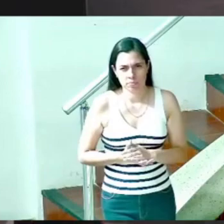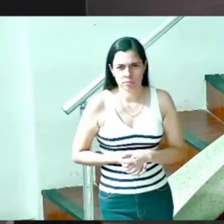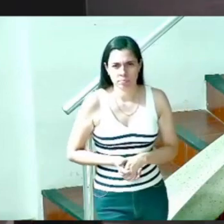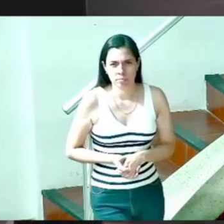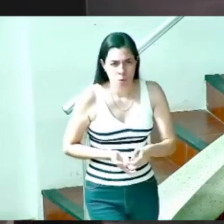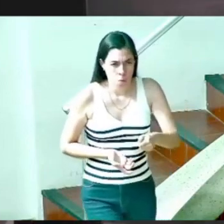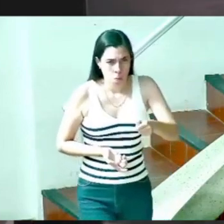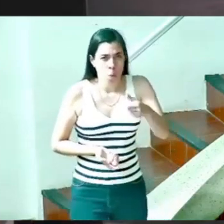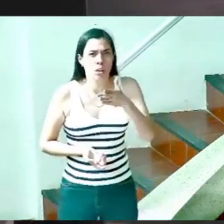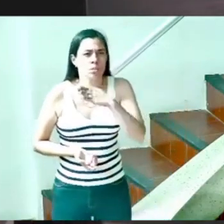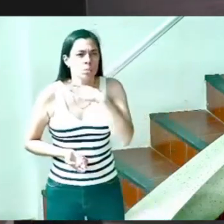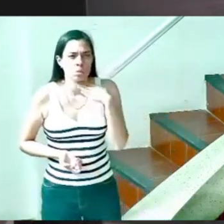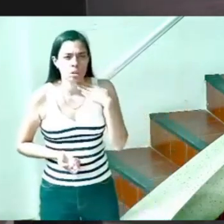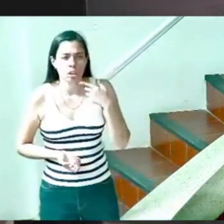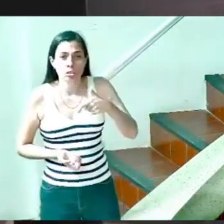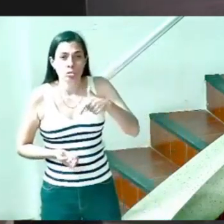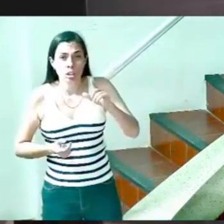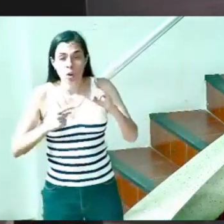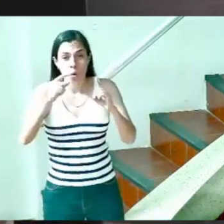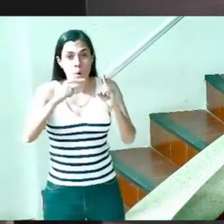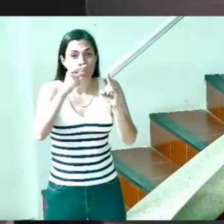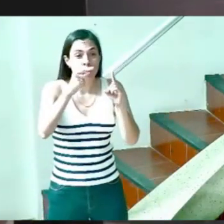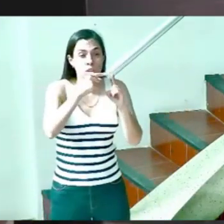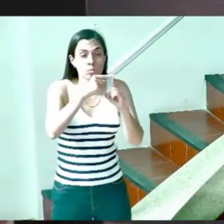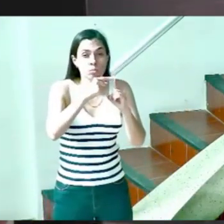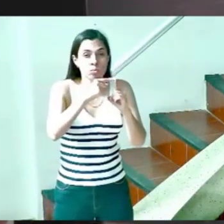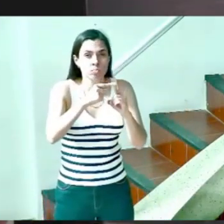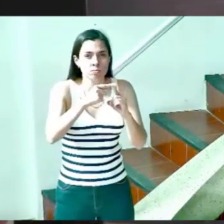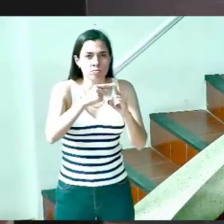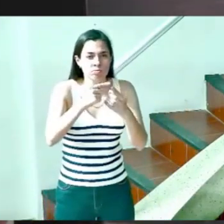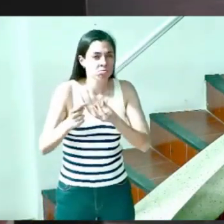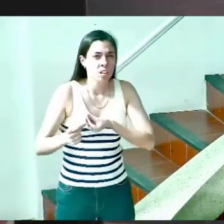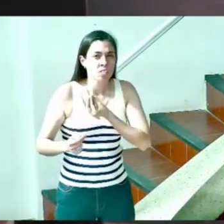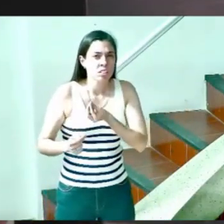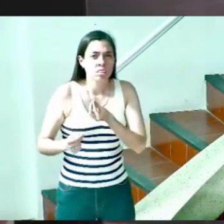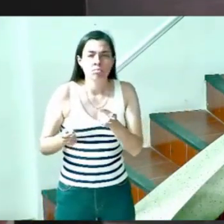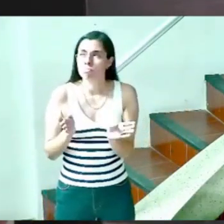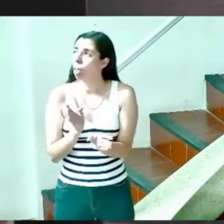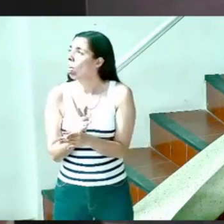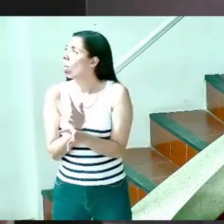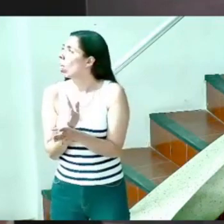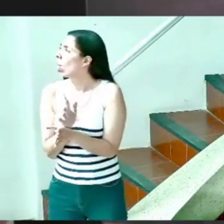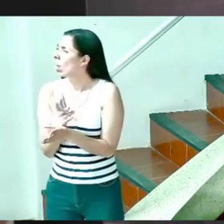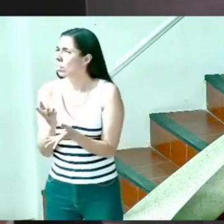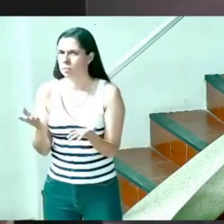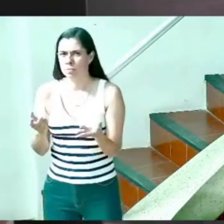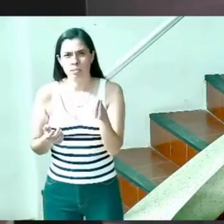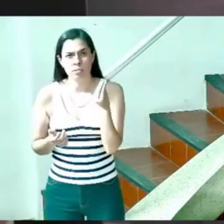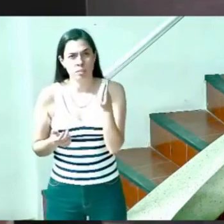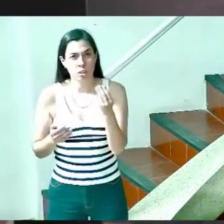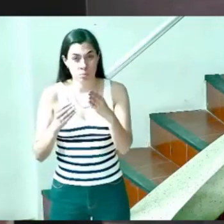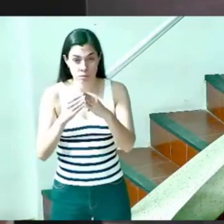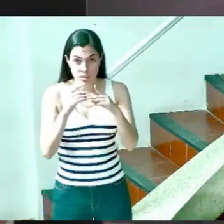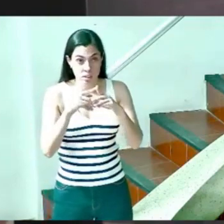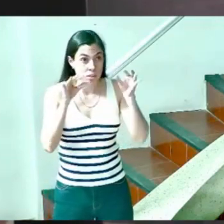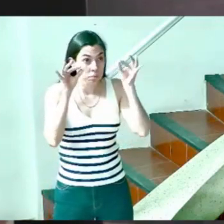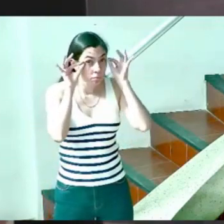sua razão de viver e existir. A glória de Deus e o avanço do reino sobre a face da terra.